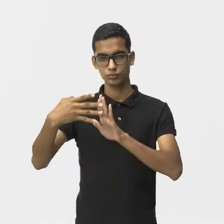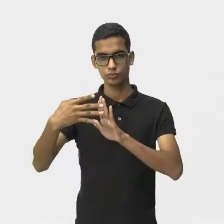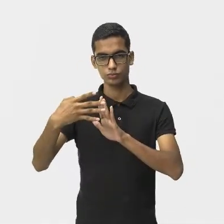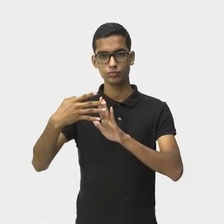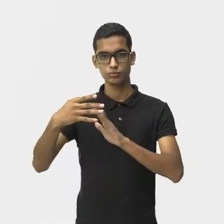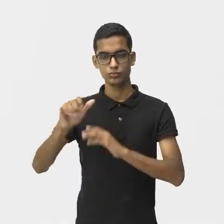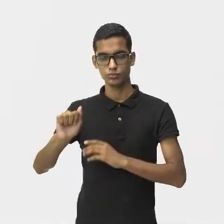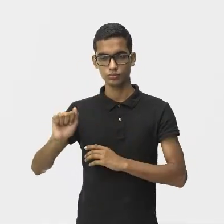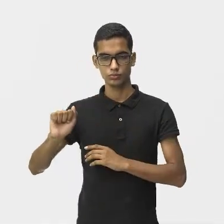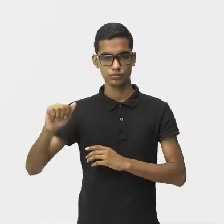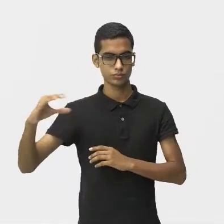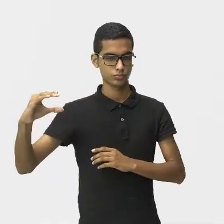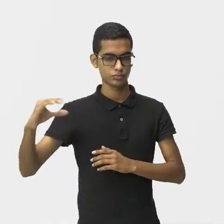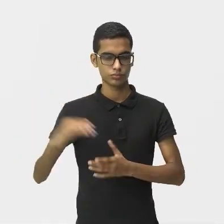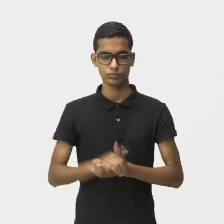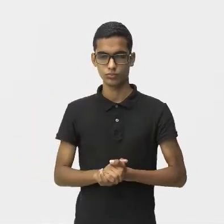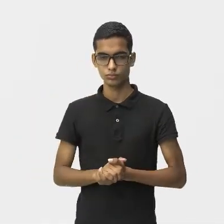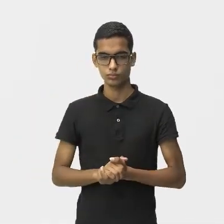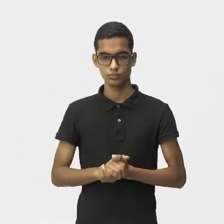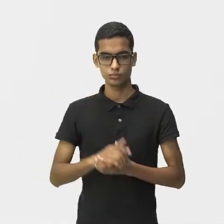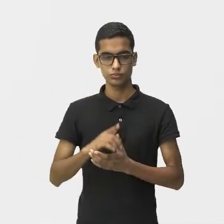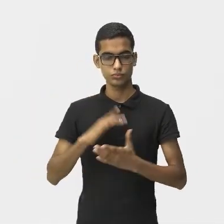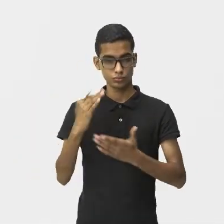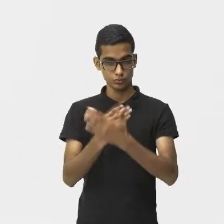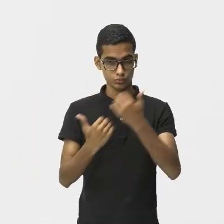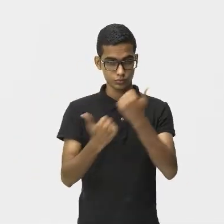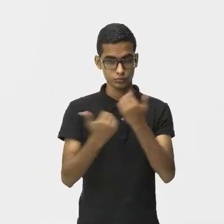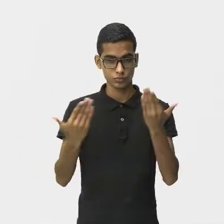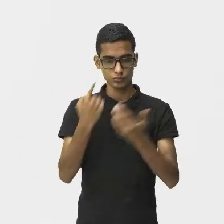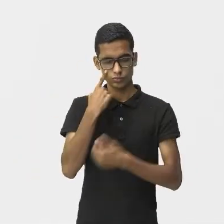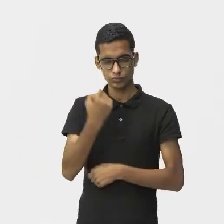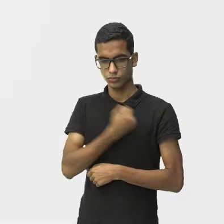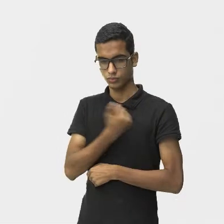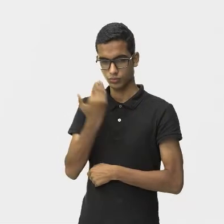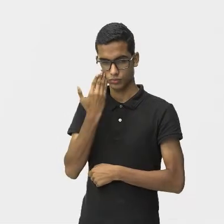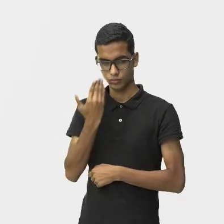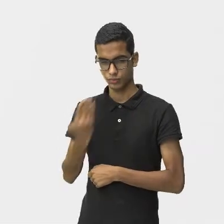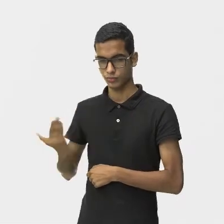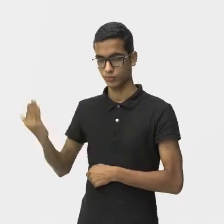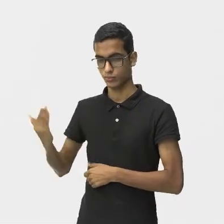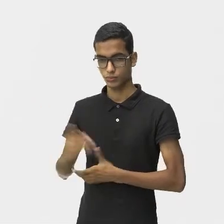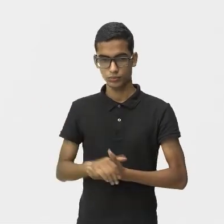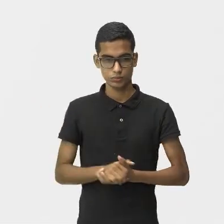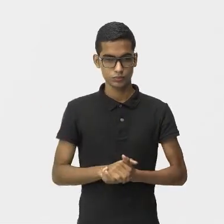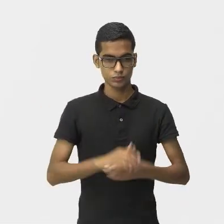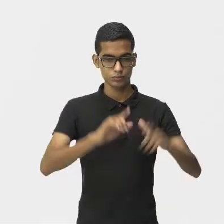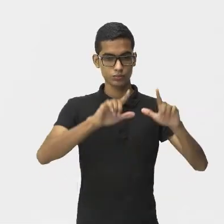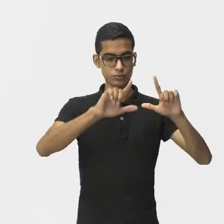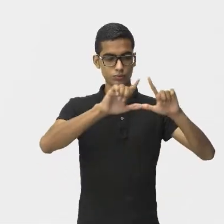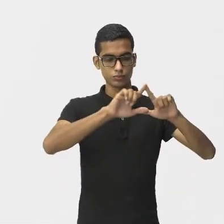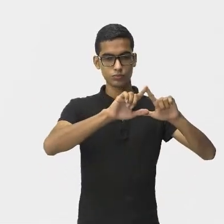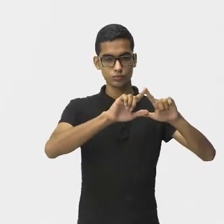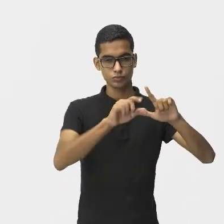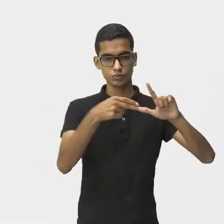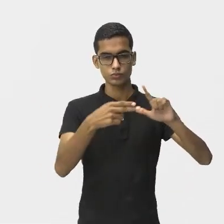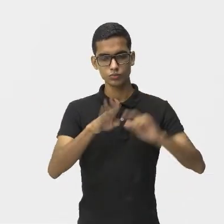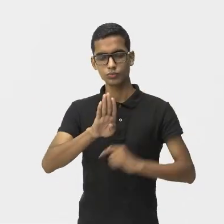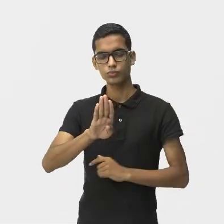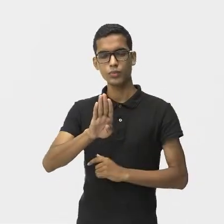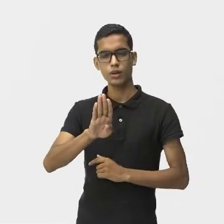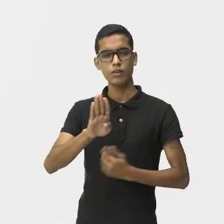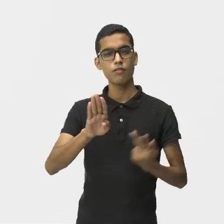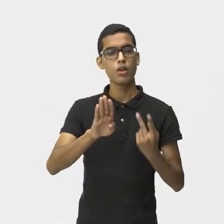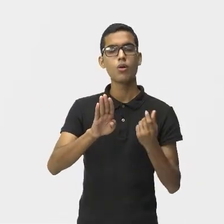agora os coeficientes. Vejam, eu tenho o coeficiente b aqui. Quanto vale b? b vale 1,